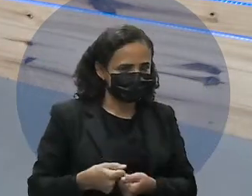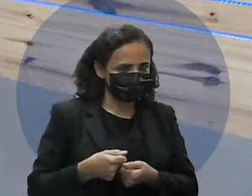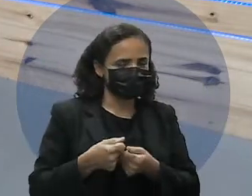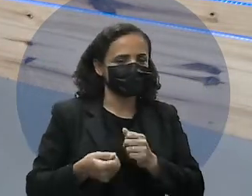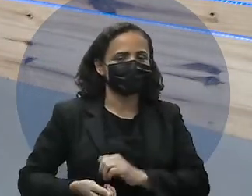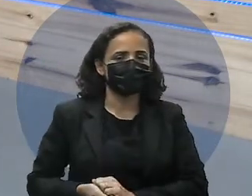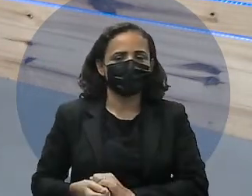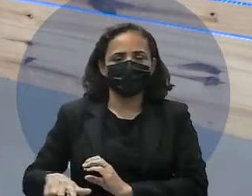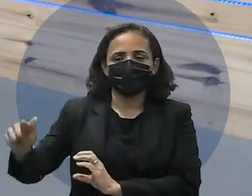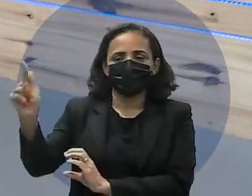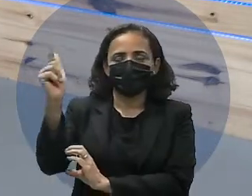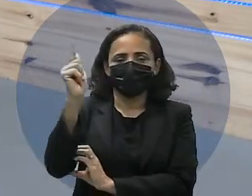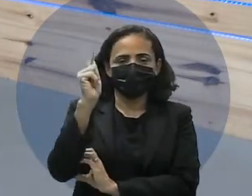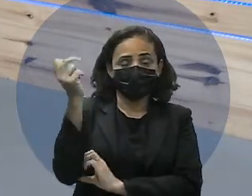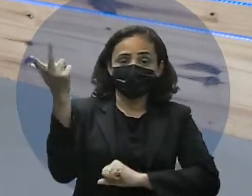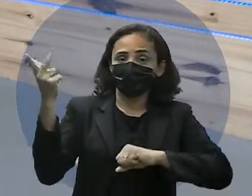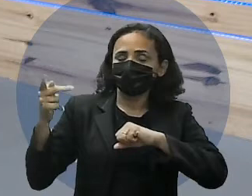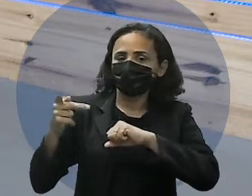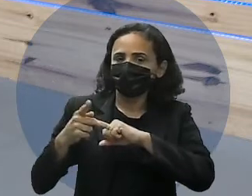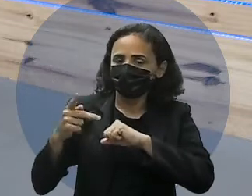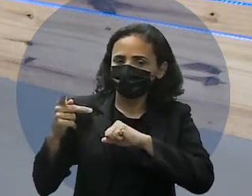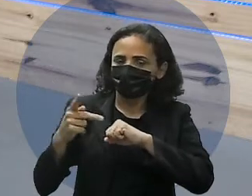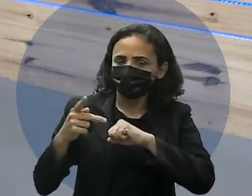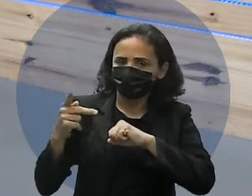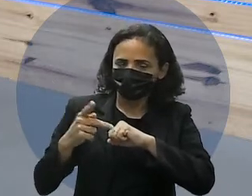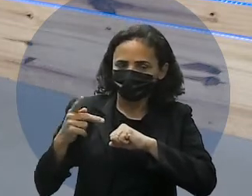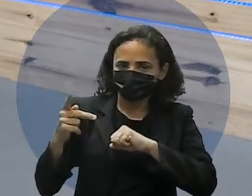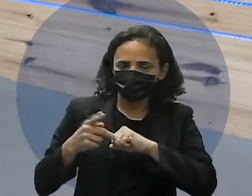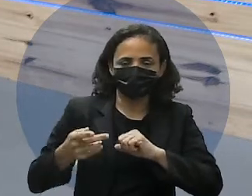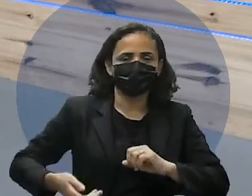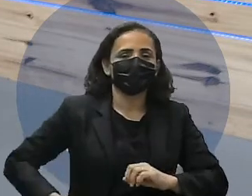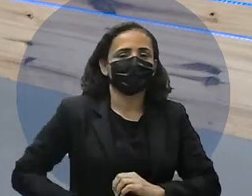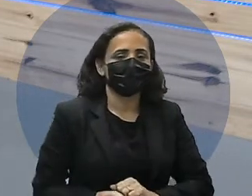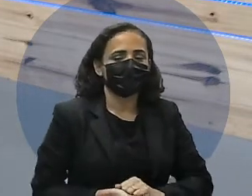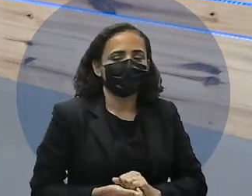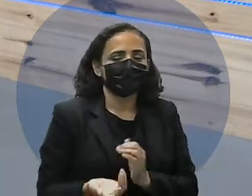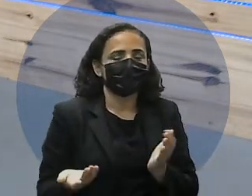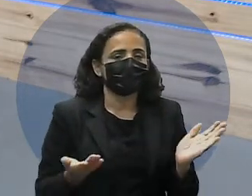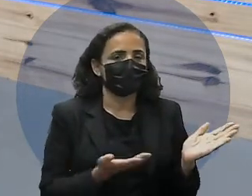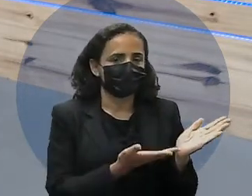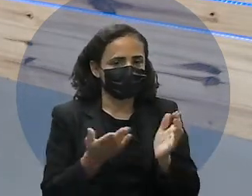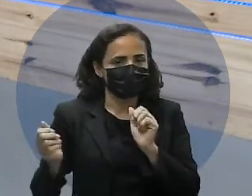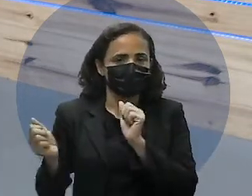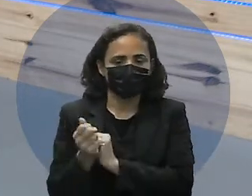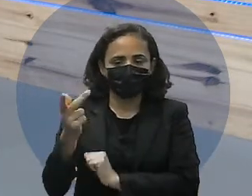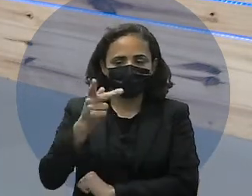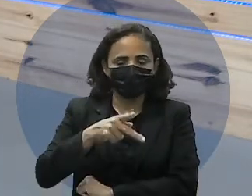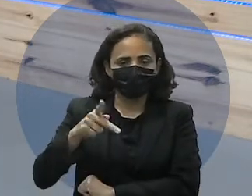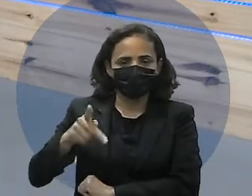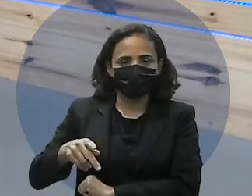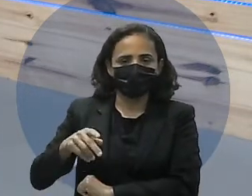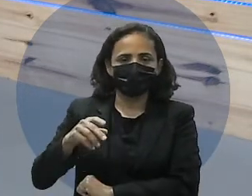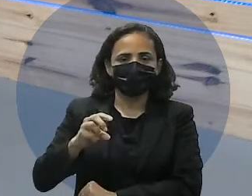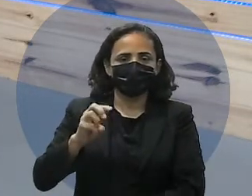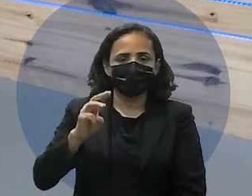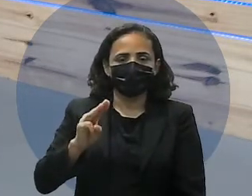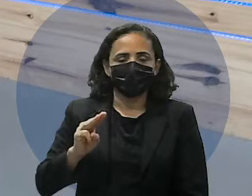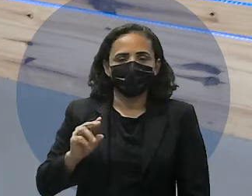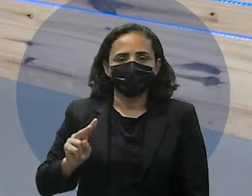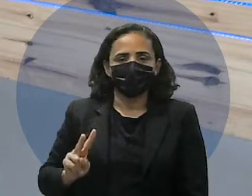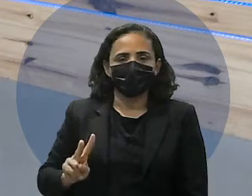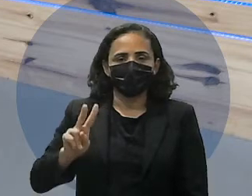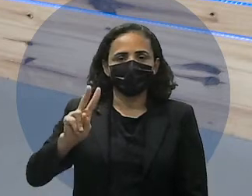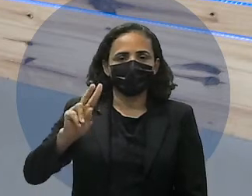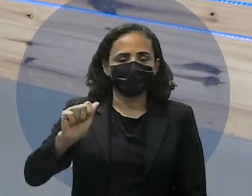a GRE, lá em Petrolina. Vou falar aqui em nome do professor Valdiclésio, que esteve comigo naquele acolhimento